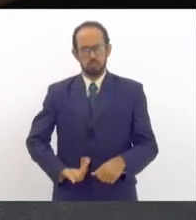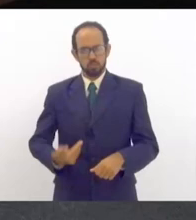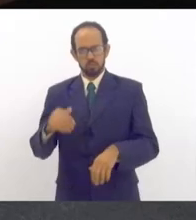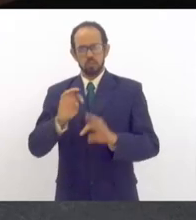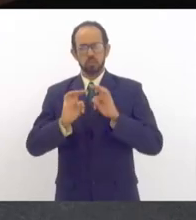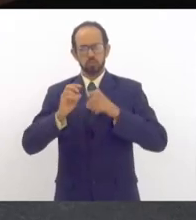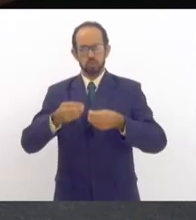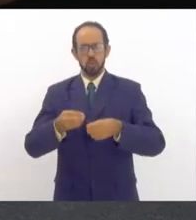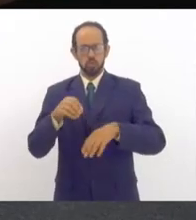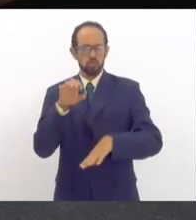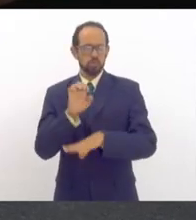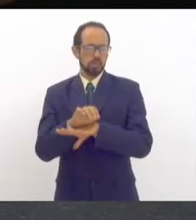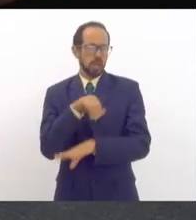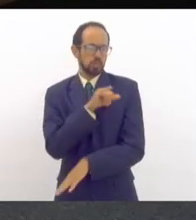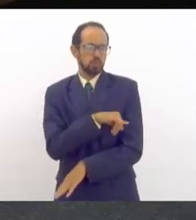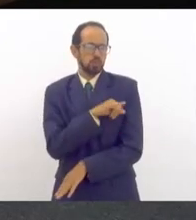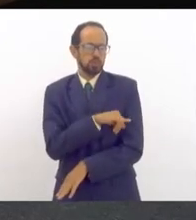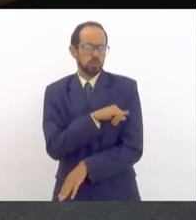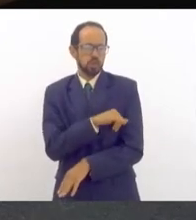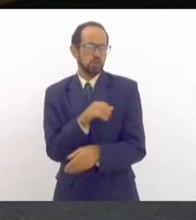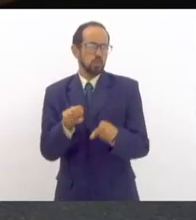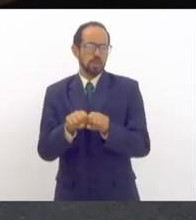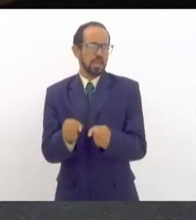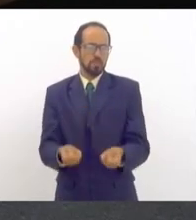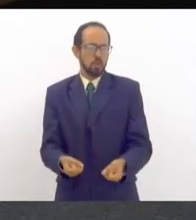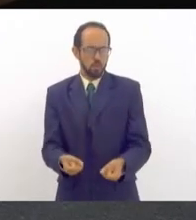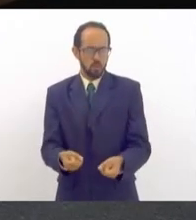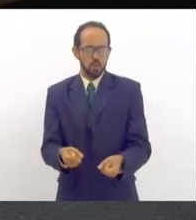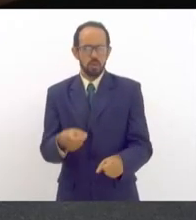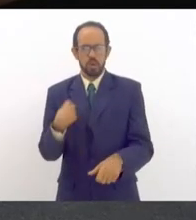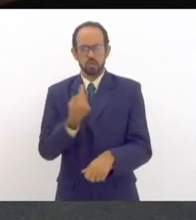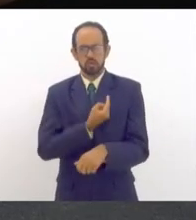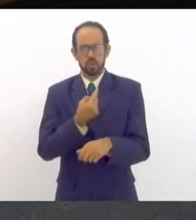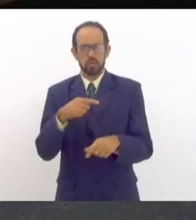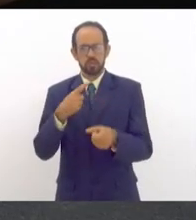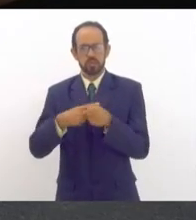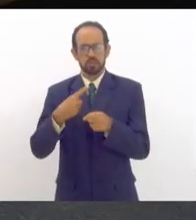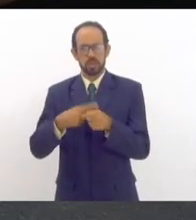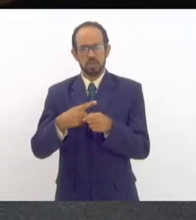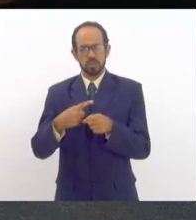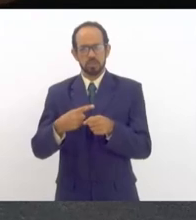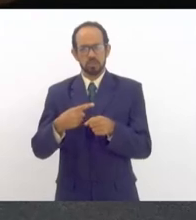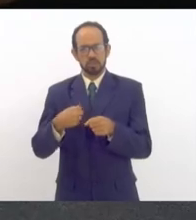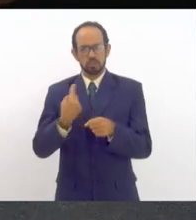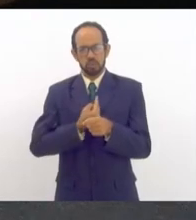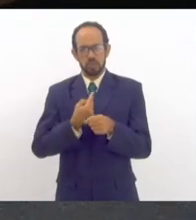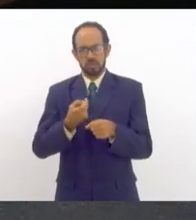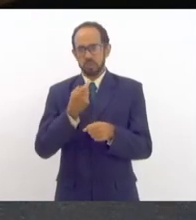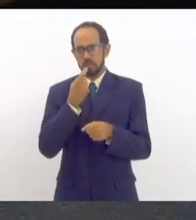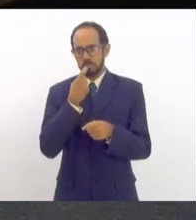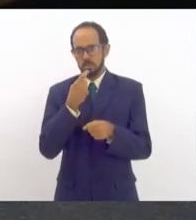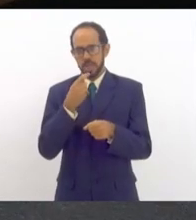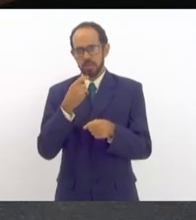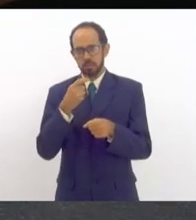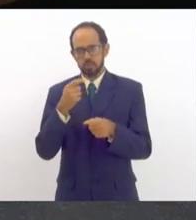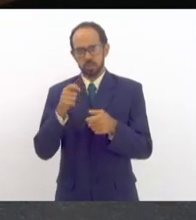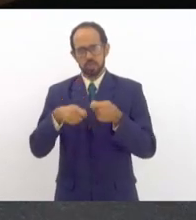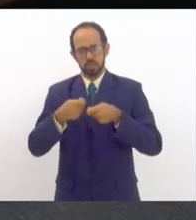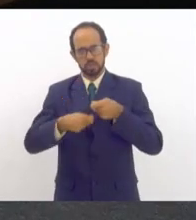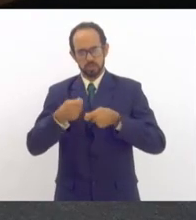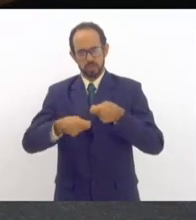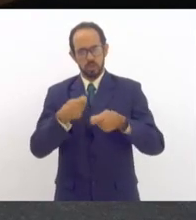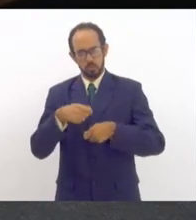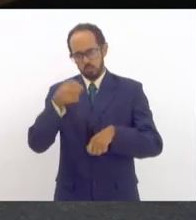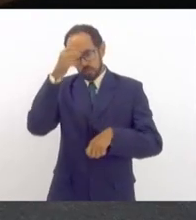o país faliu e nas nossas cidades nós que vivemos próximo às gestões municipais sabemos a Dura